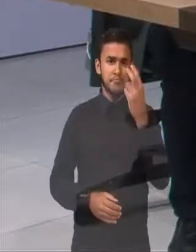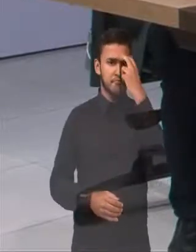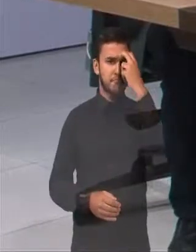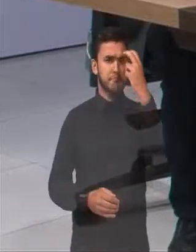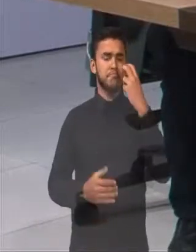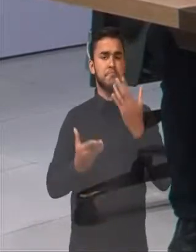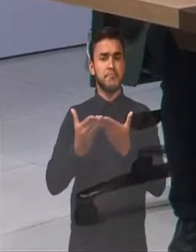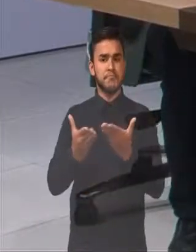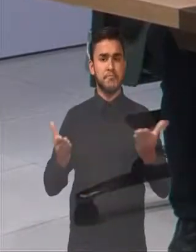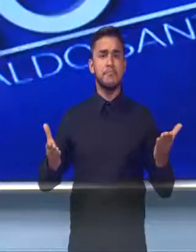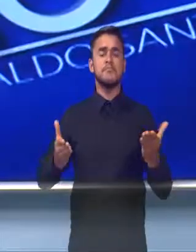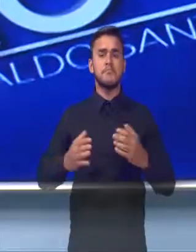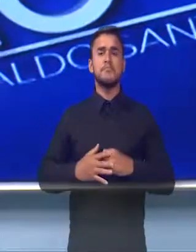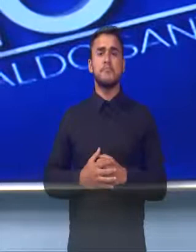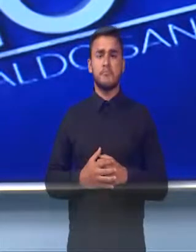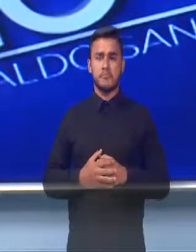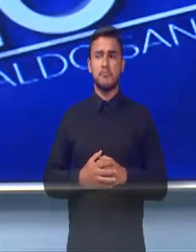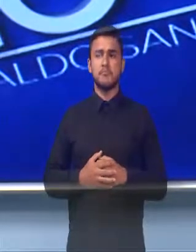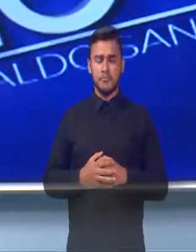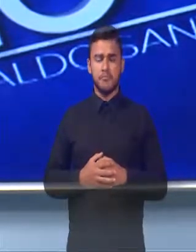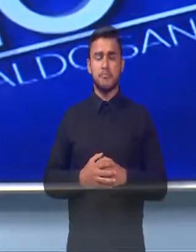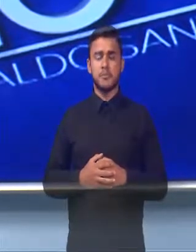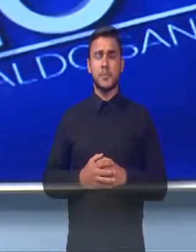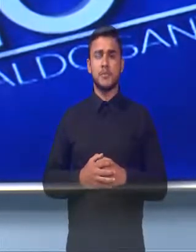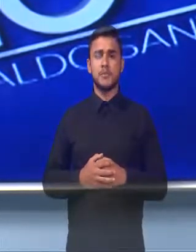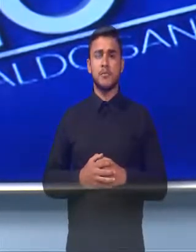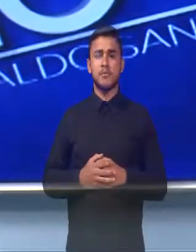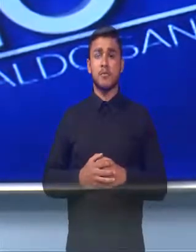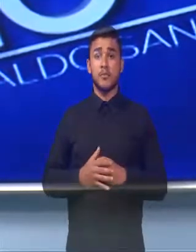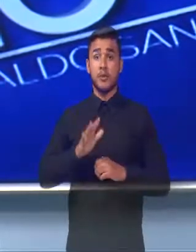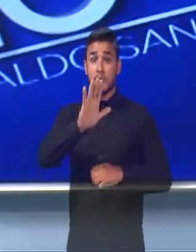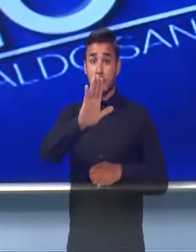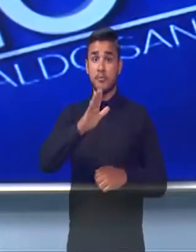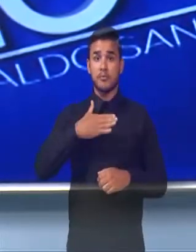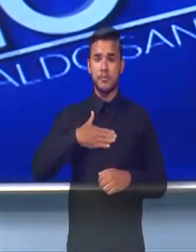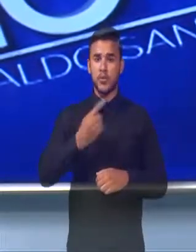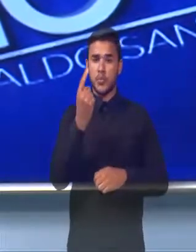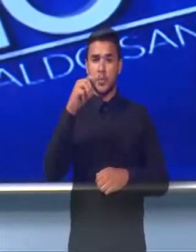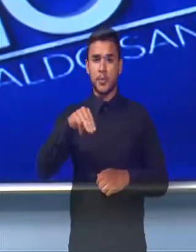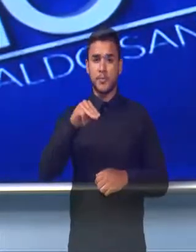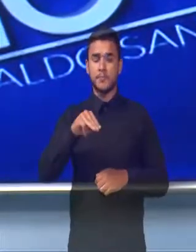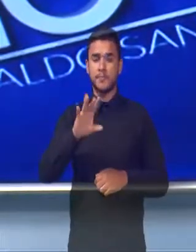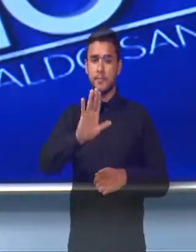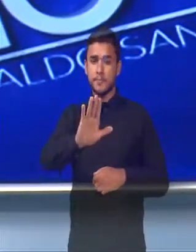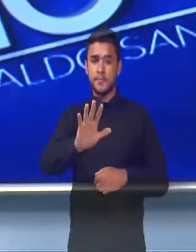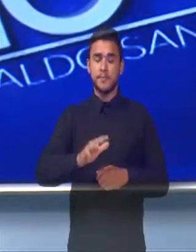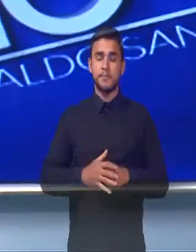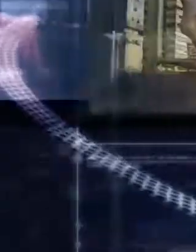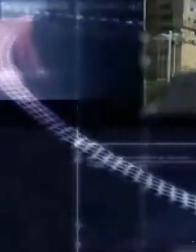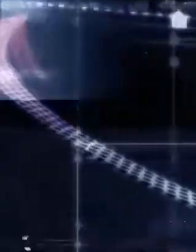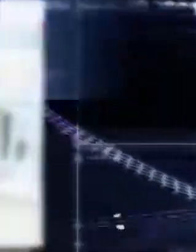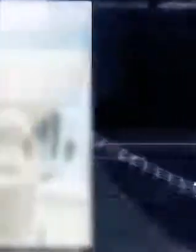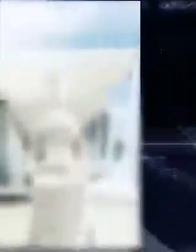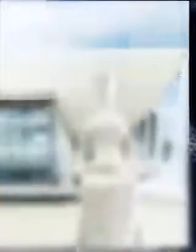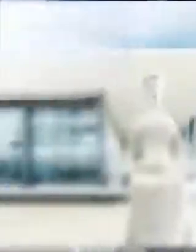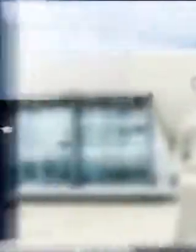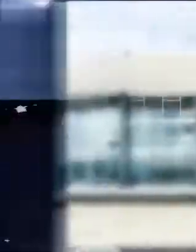com a excelência que são, o fizeram muito bem. E a gente volta em um minuto, um instante só.